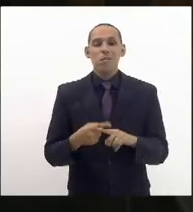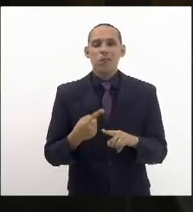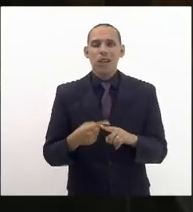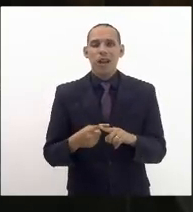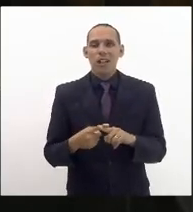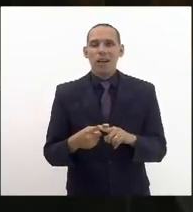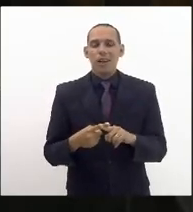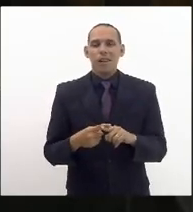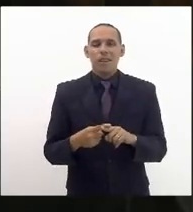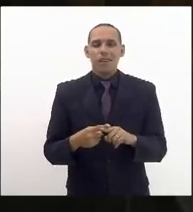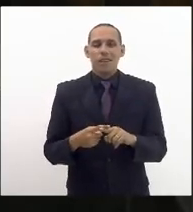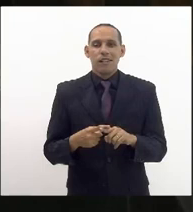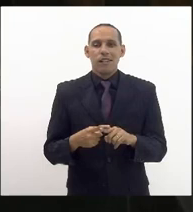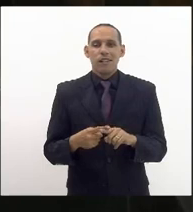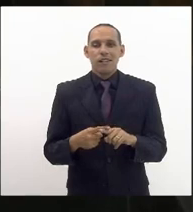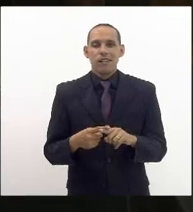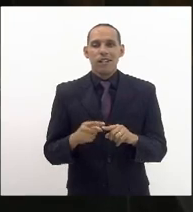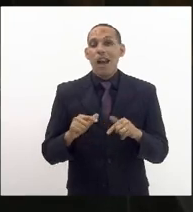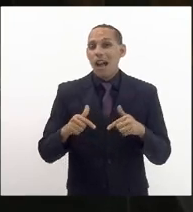ação